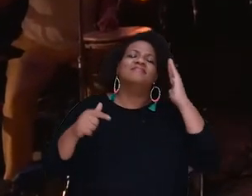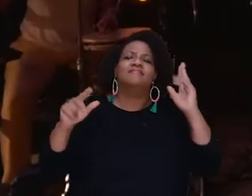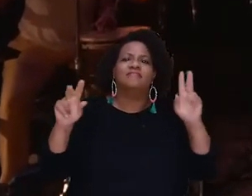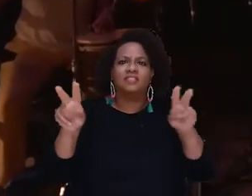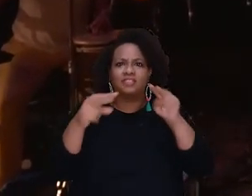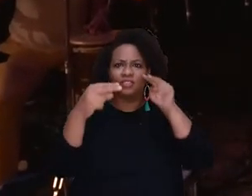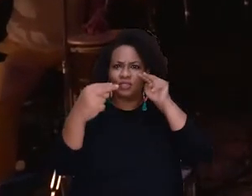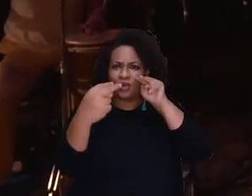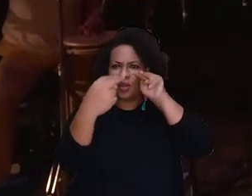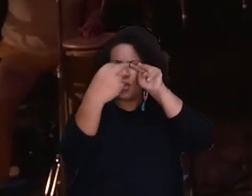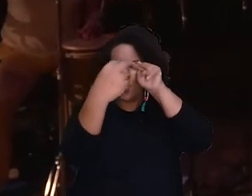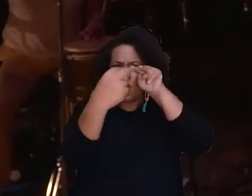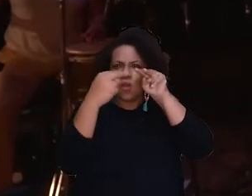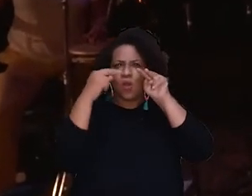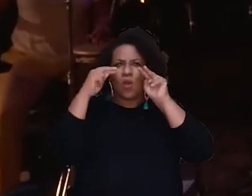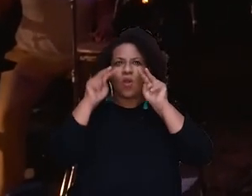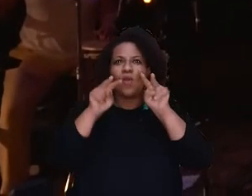Olho no olho do